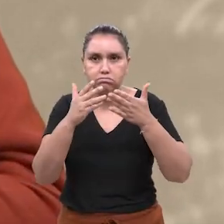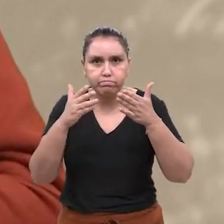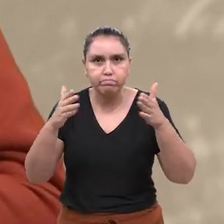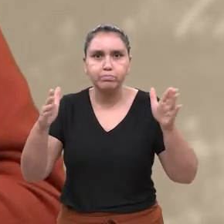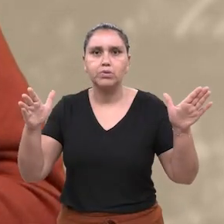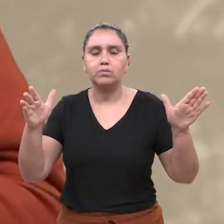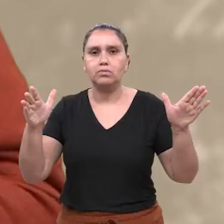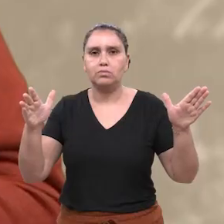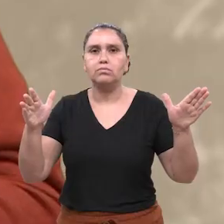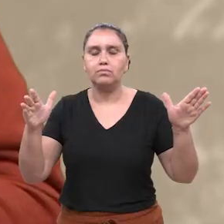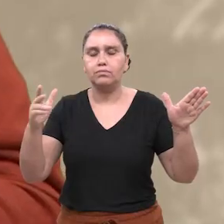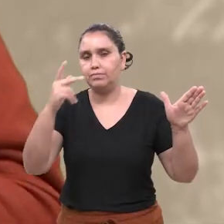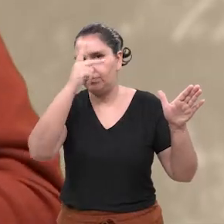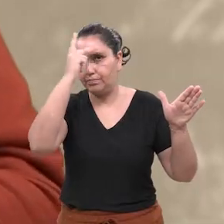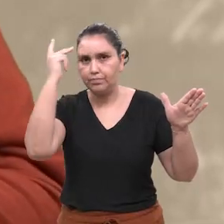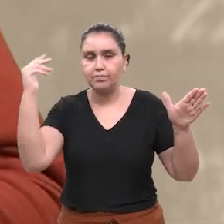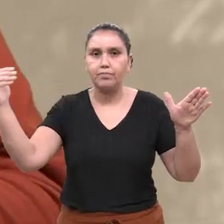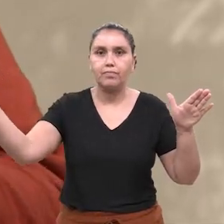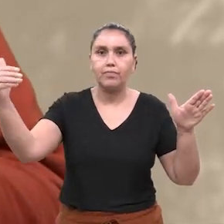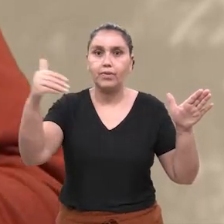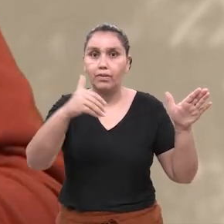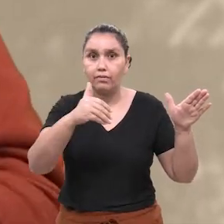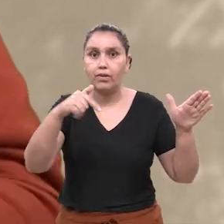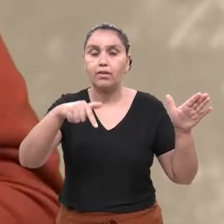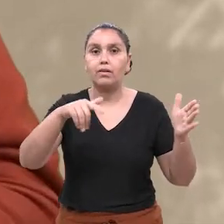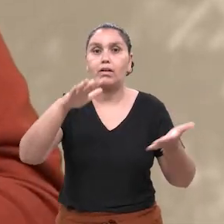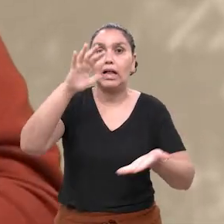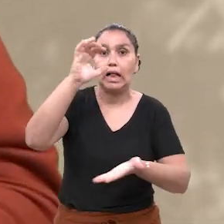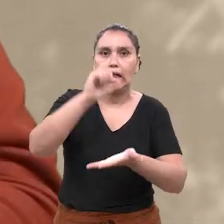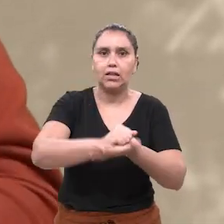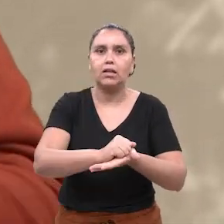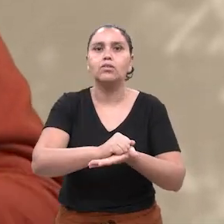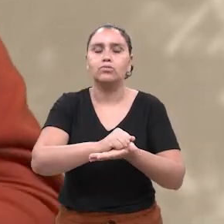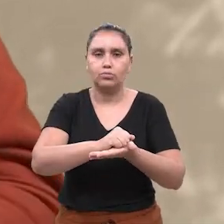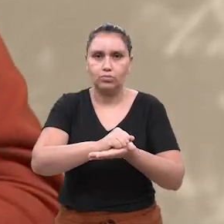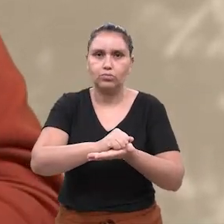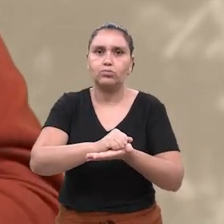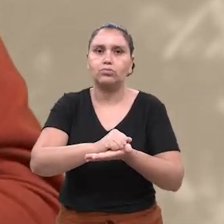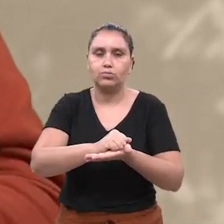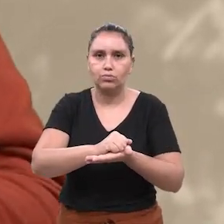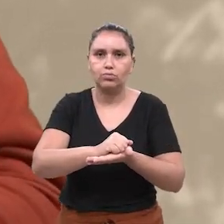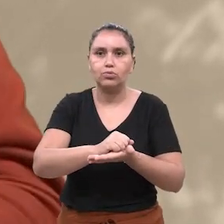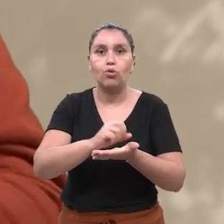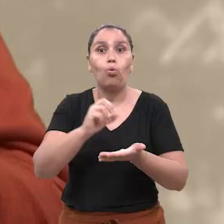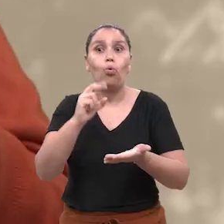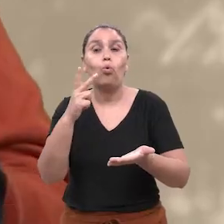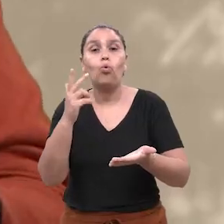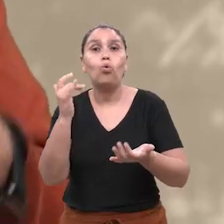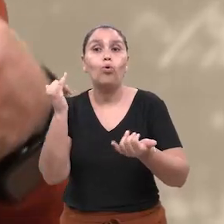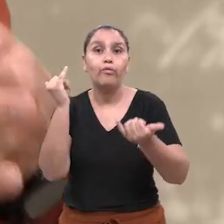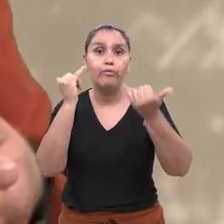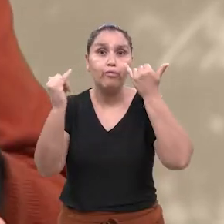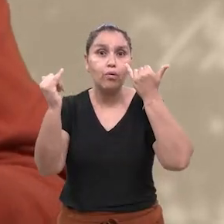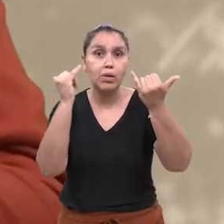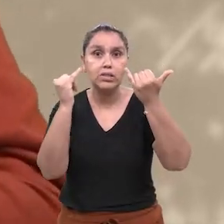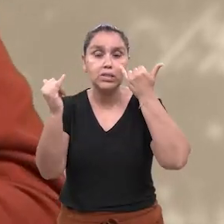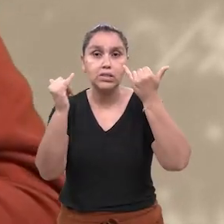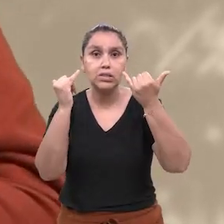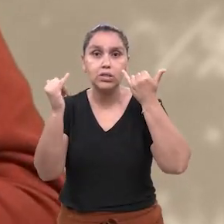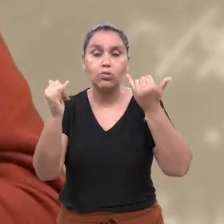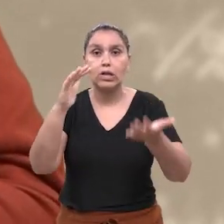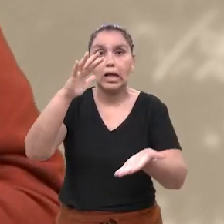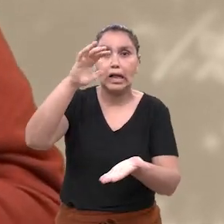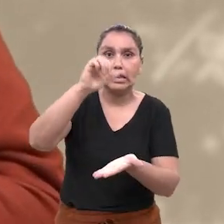Vereadores para que as pessoas pudessem vir então se cadastrar, né? Ou encaminhar o cadastramento